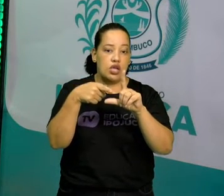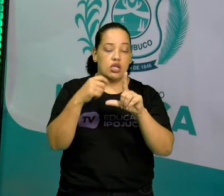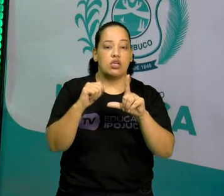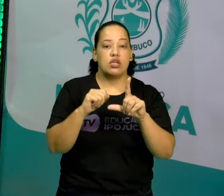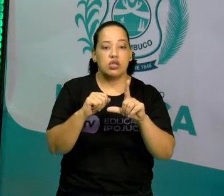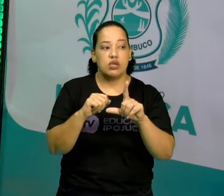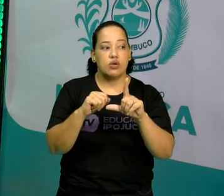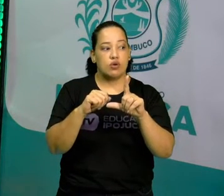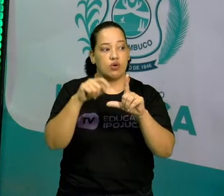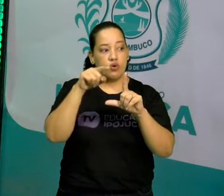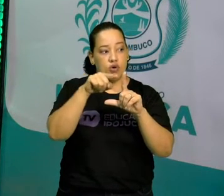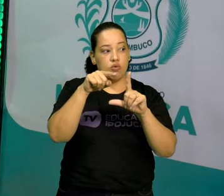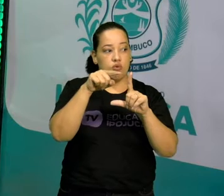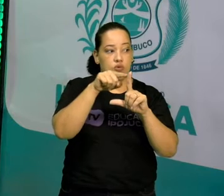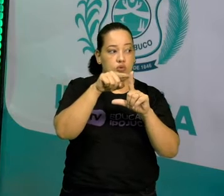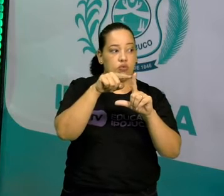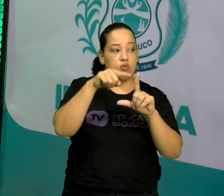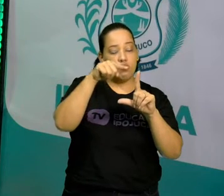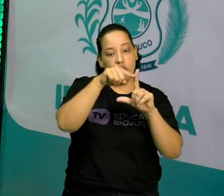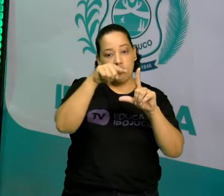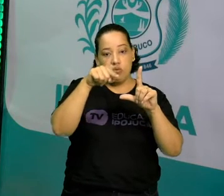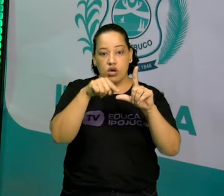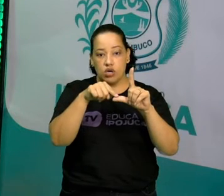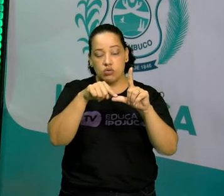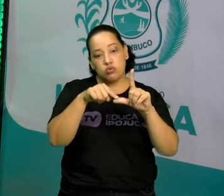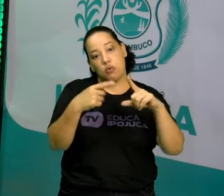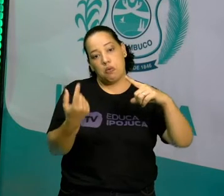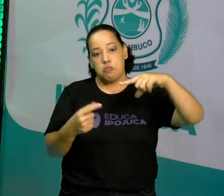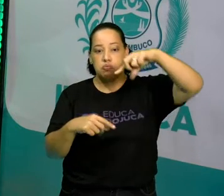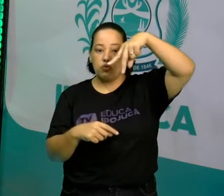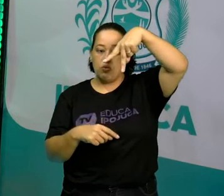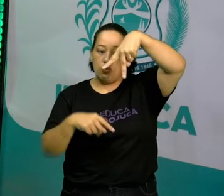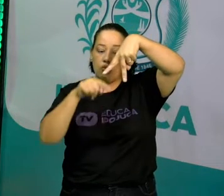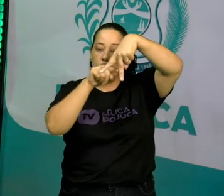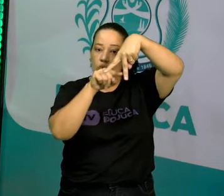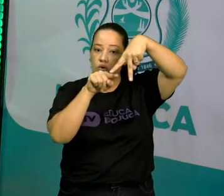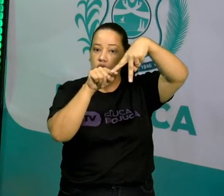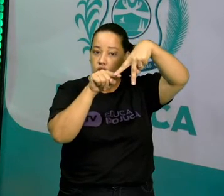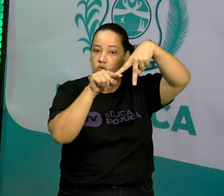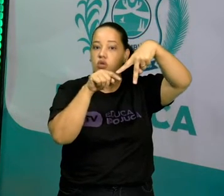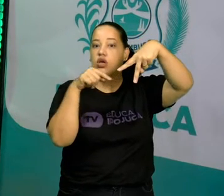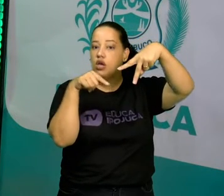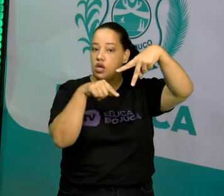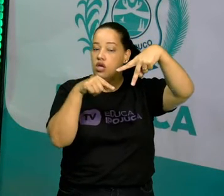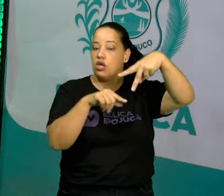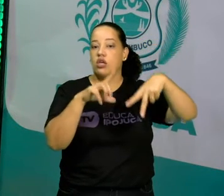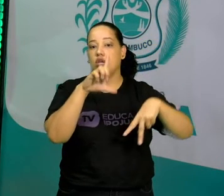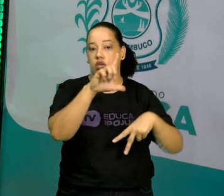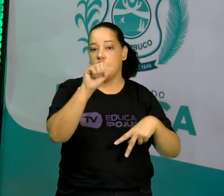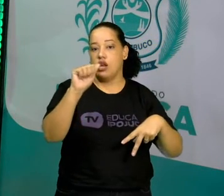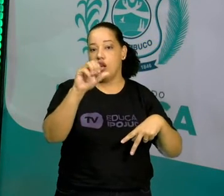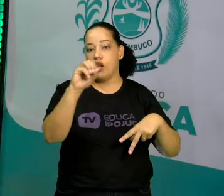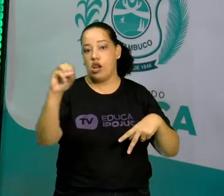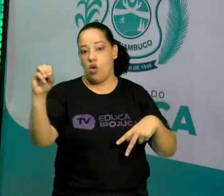lado ou um ângulo e um ângulo oposto é o caso LAO, ok?